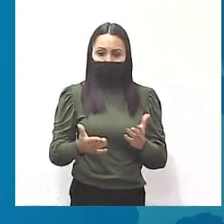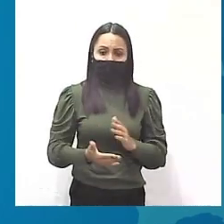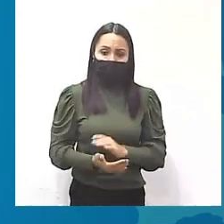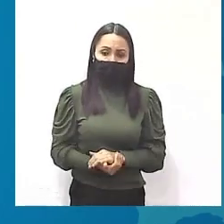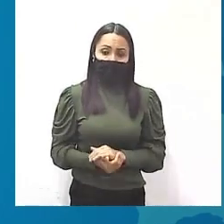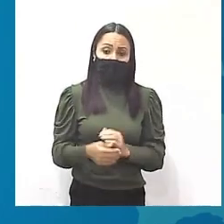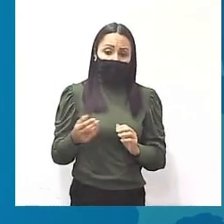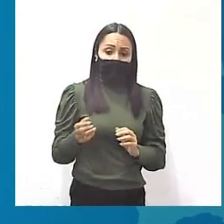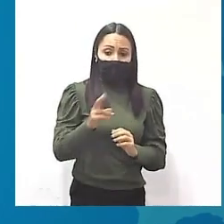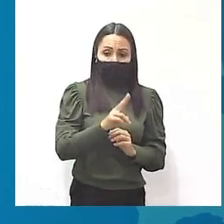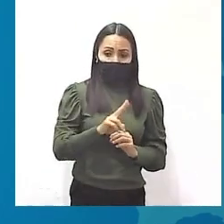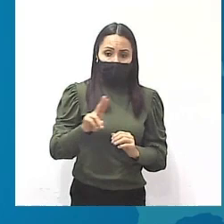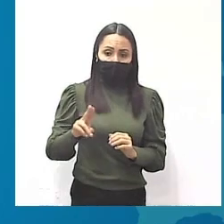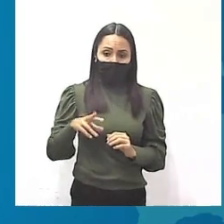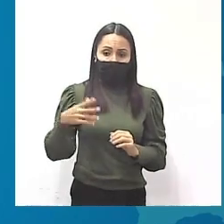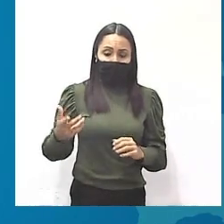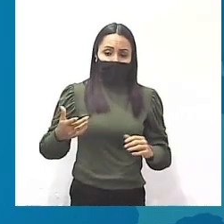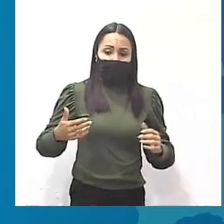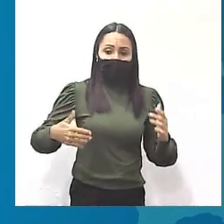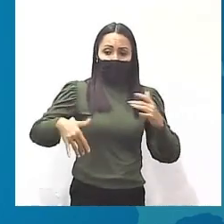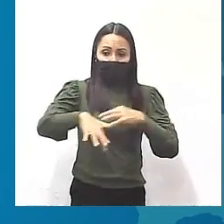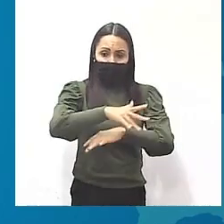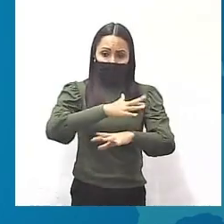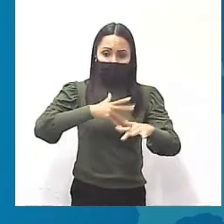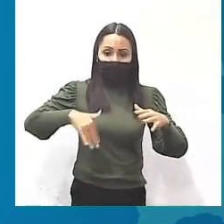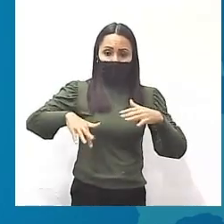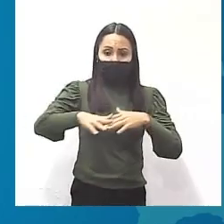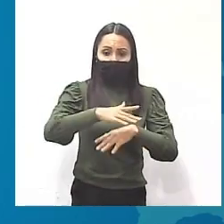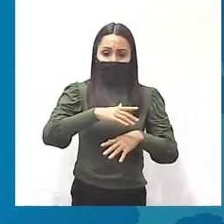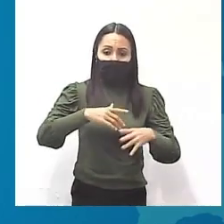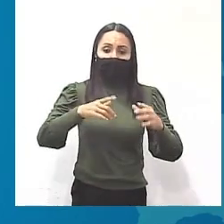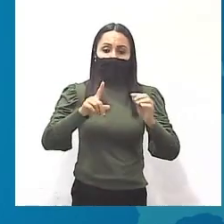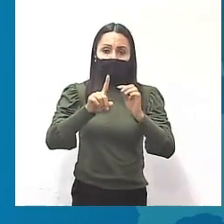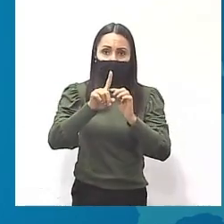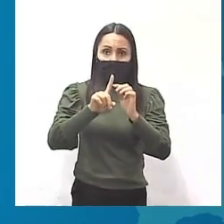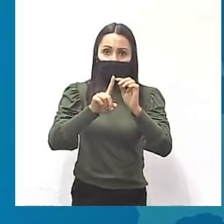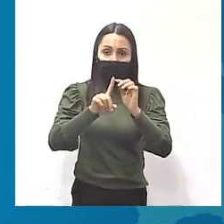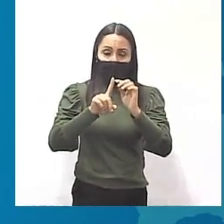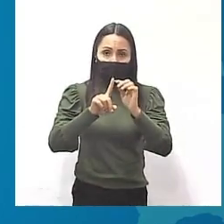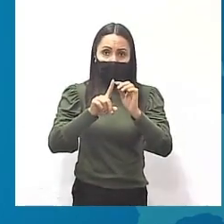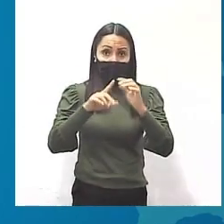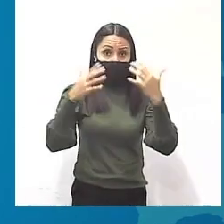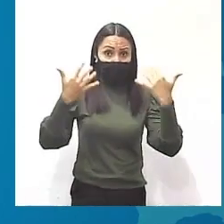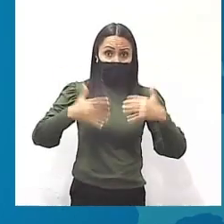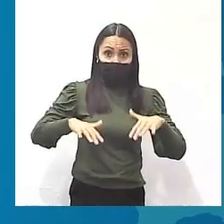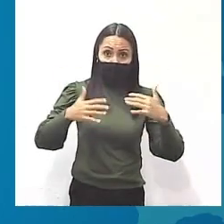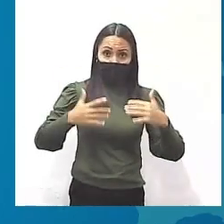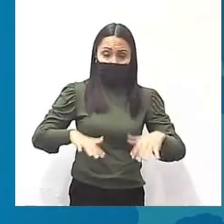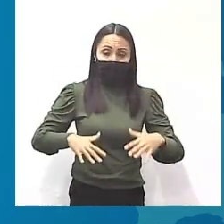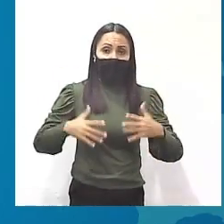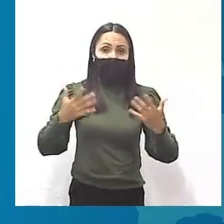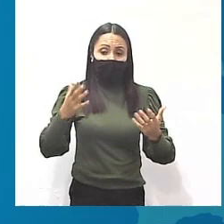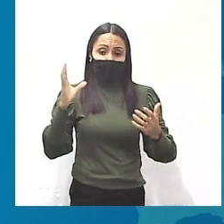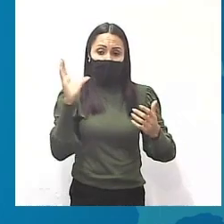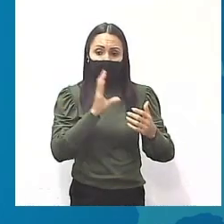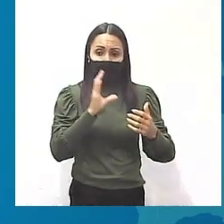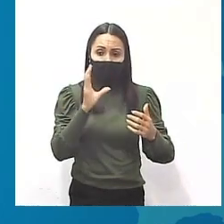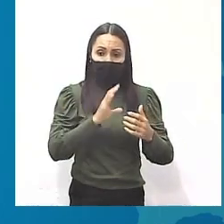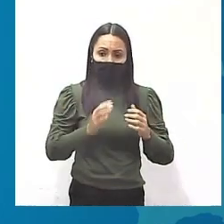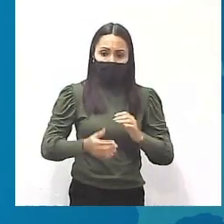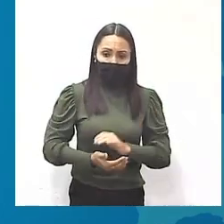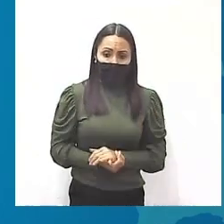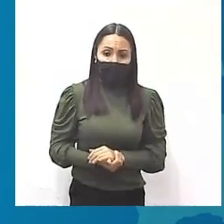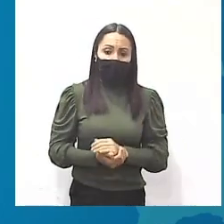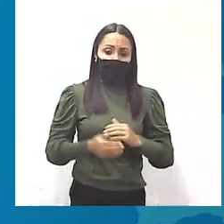que é um nome que é dado às cidades que tem ali um elevado grau de urbanização e que vai ter uma